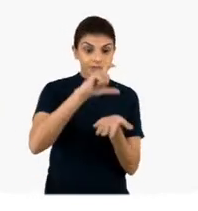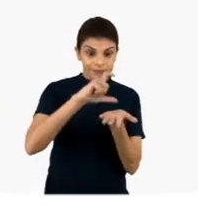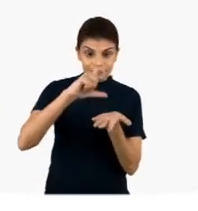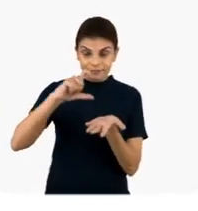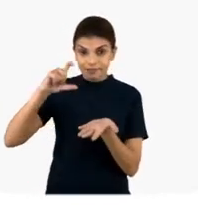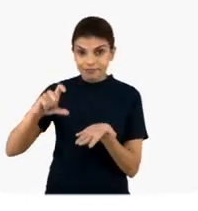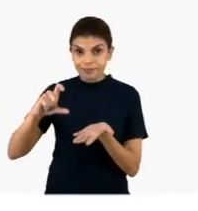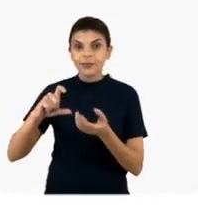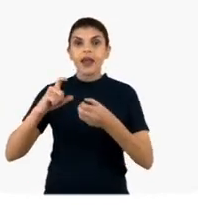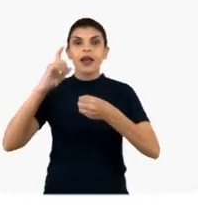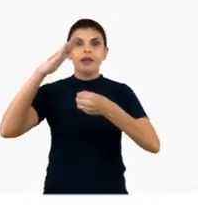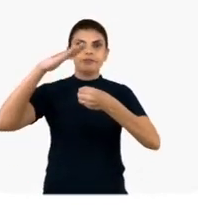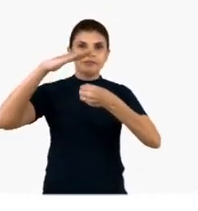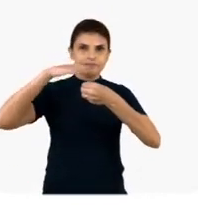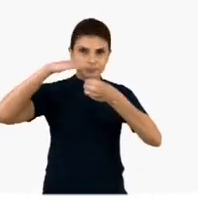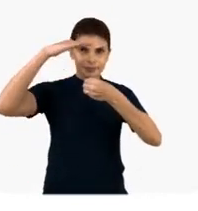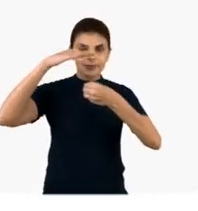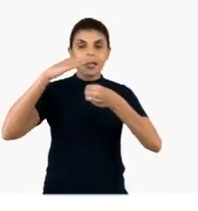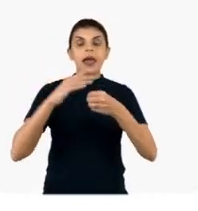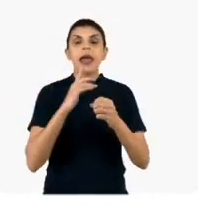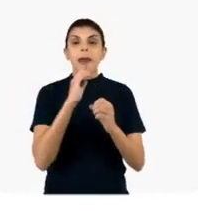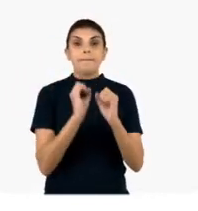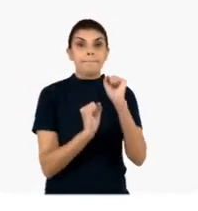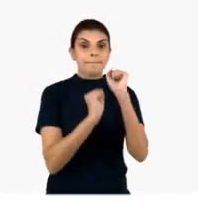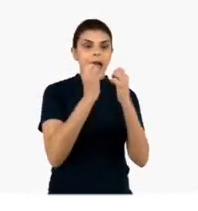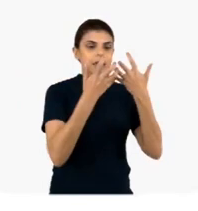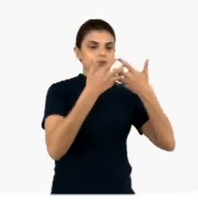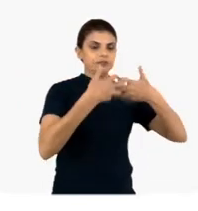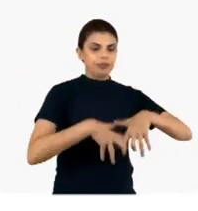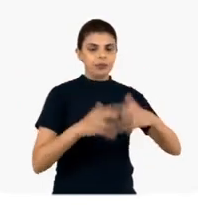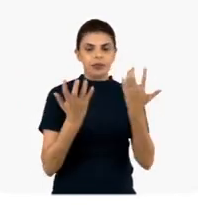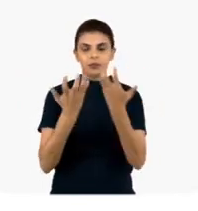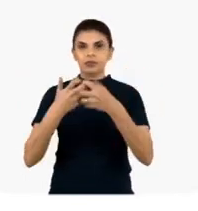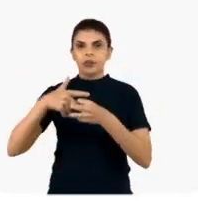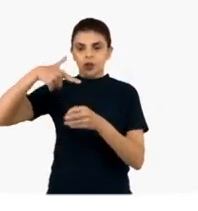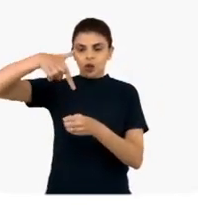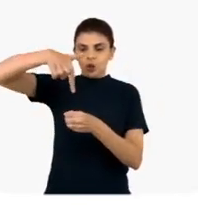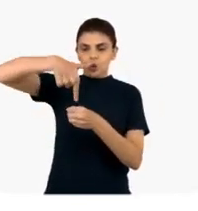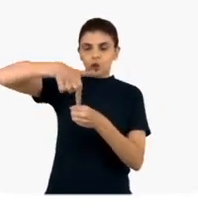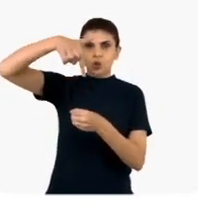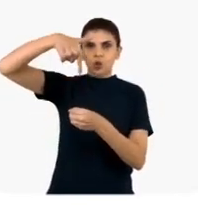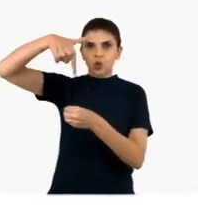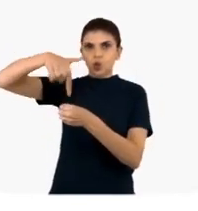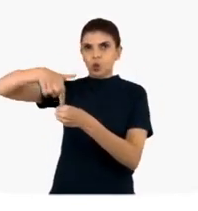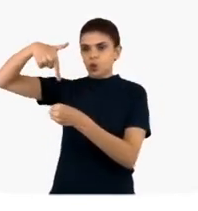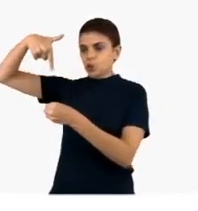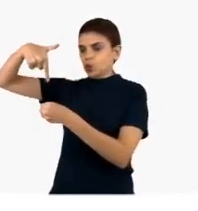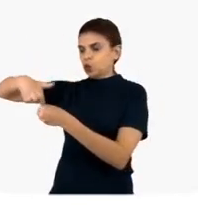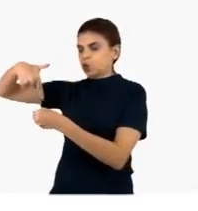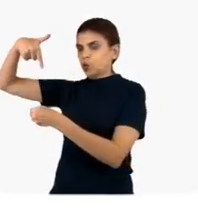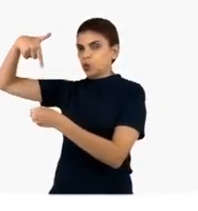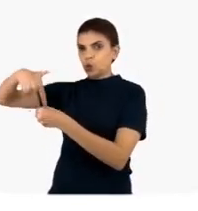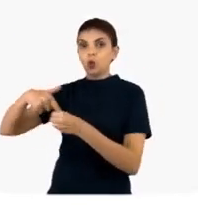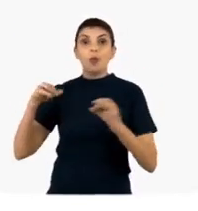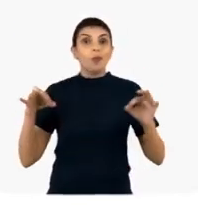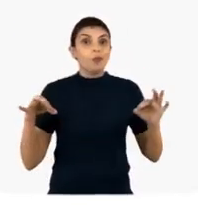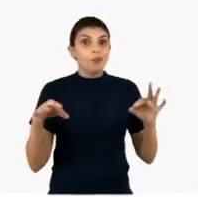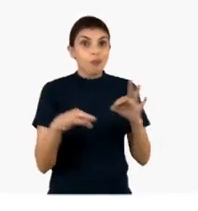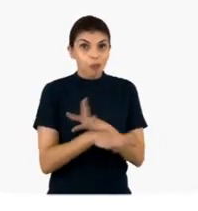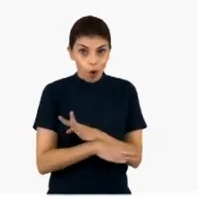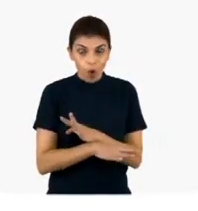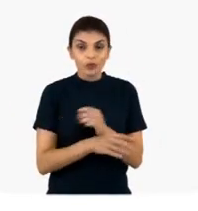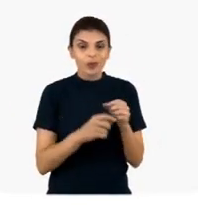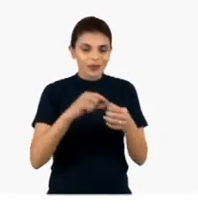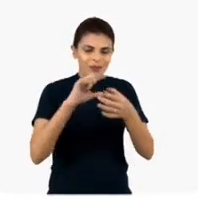seguinte etapa é o envase. O envase são máquinas que injetam na minha solução biofármaco já diluído, já pronto, já formulado,